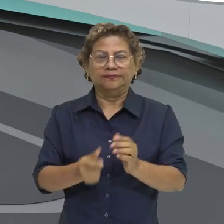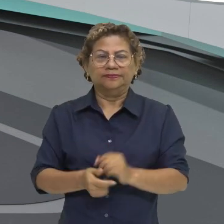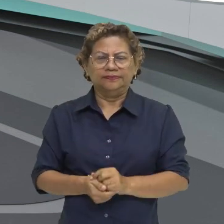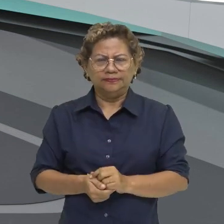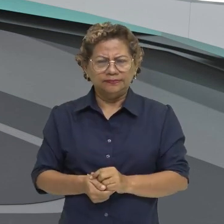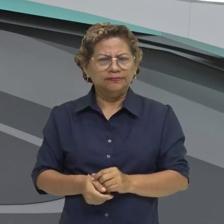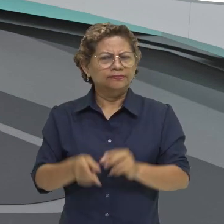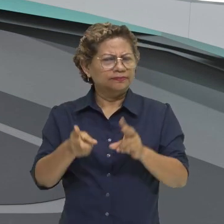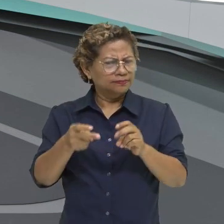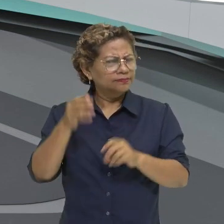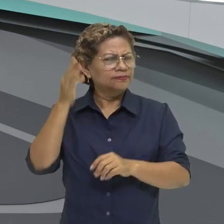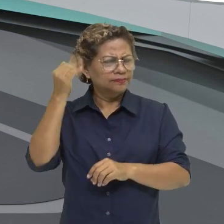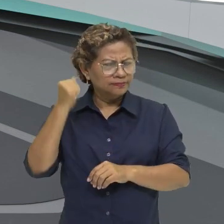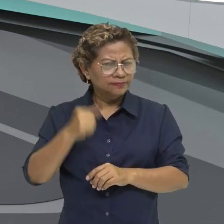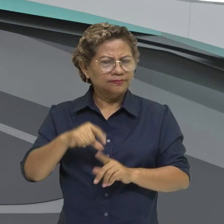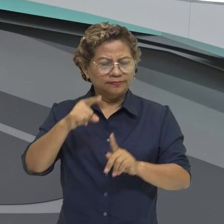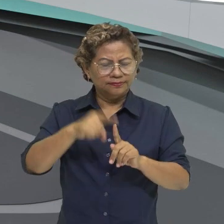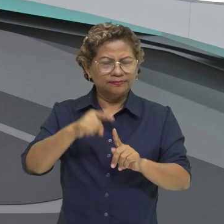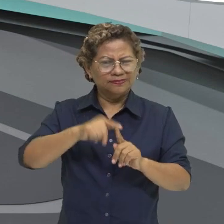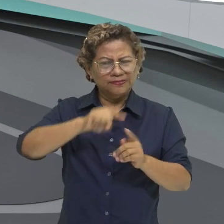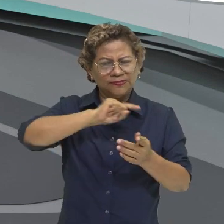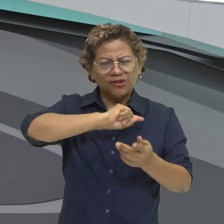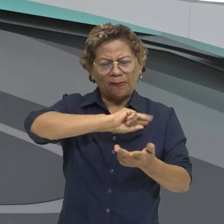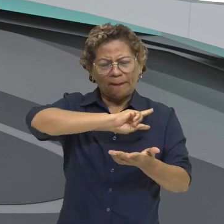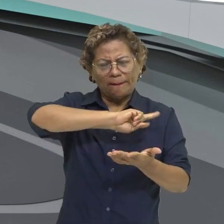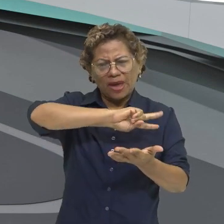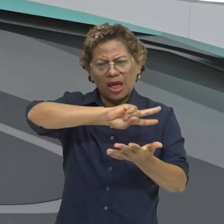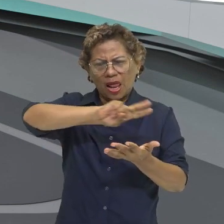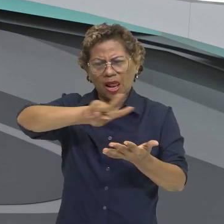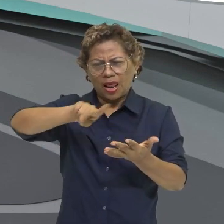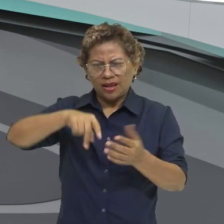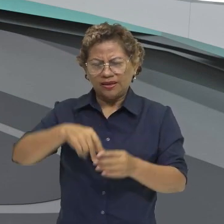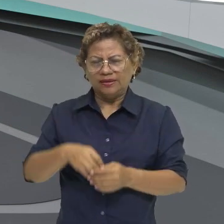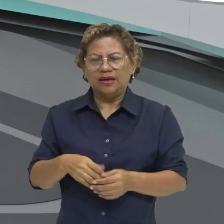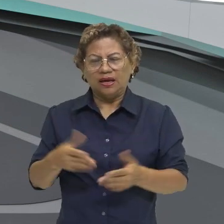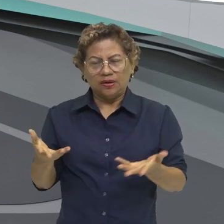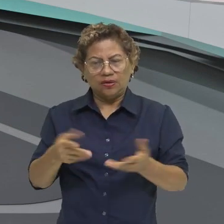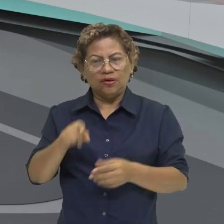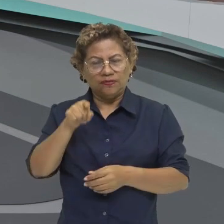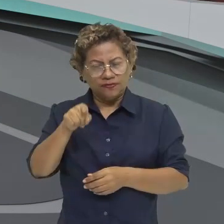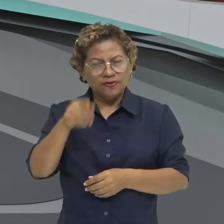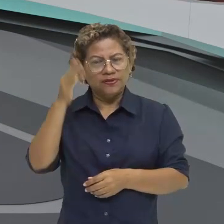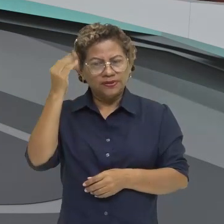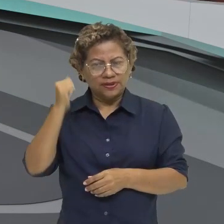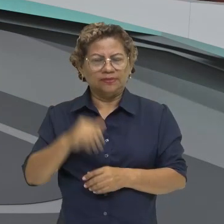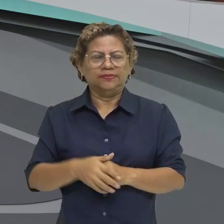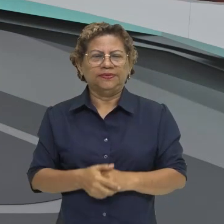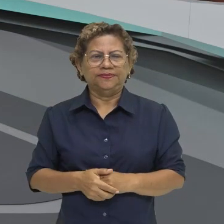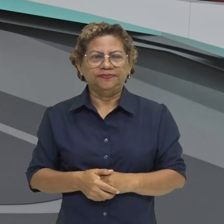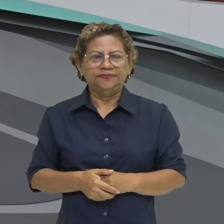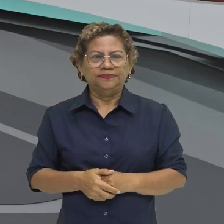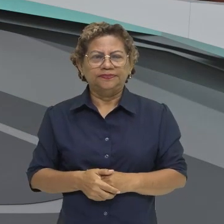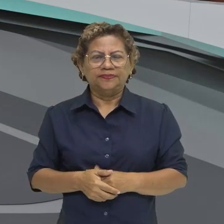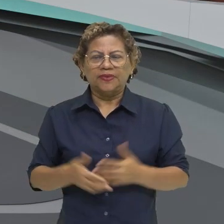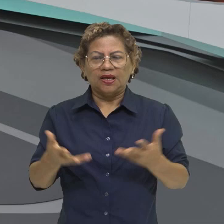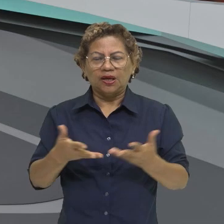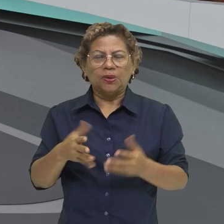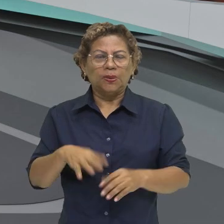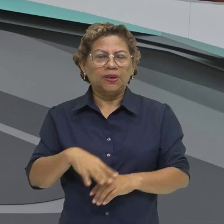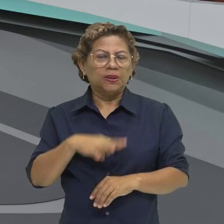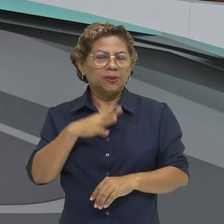são as manifestações artísticas? Já está sabendo agora, correto? Seguindo, então, nós vamos conhecer